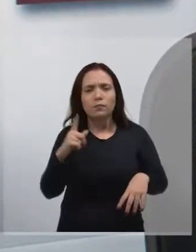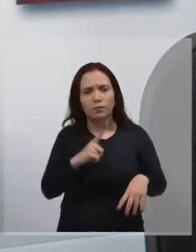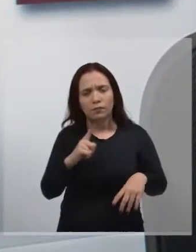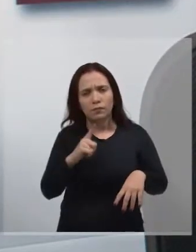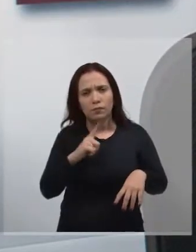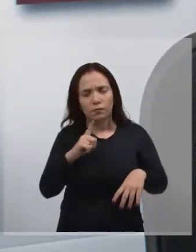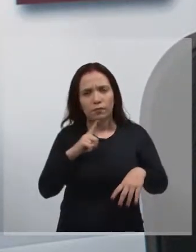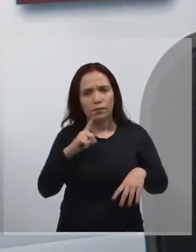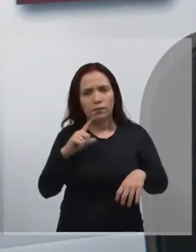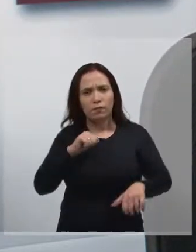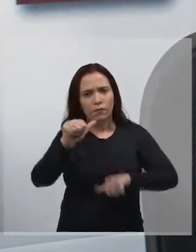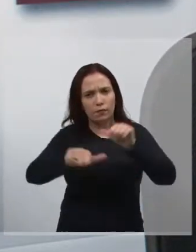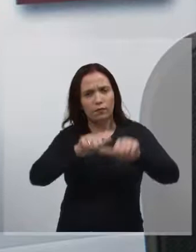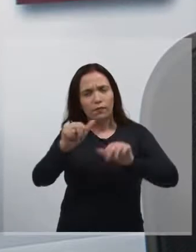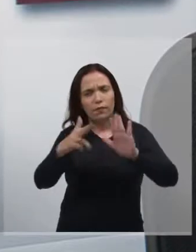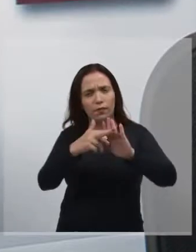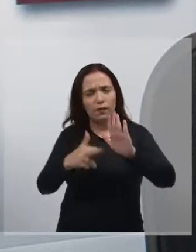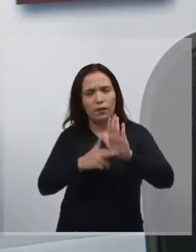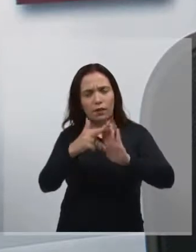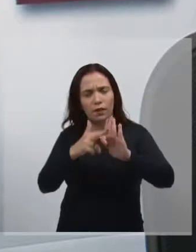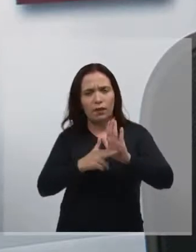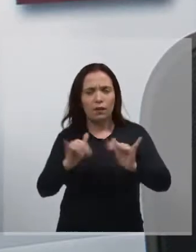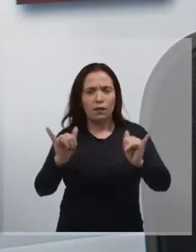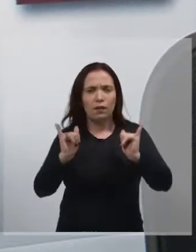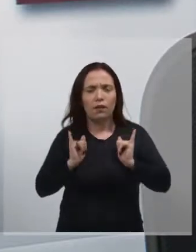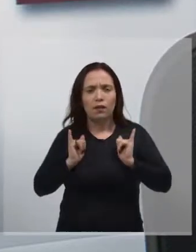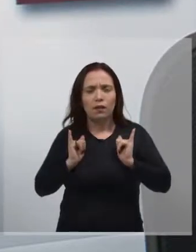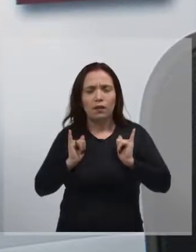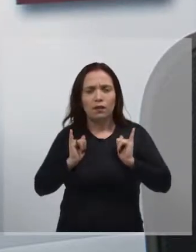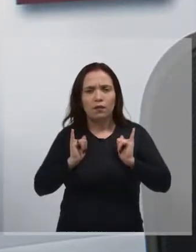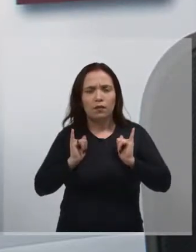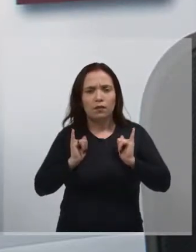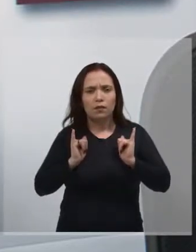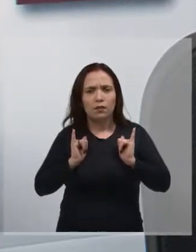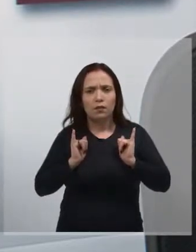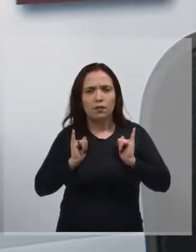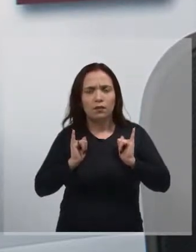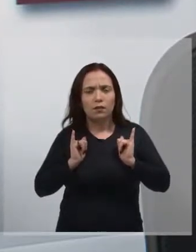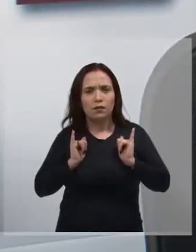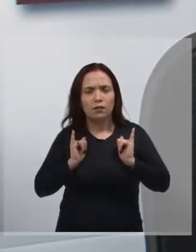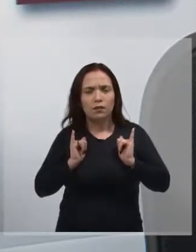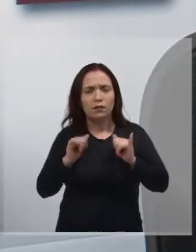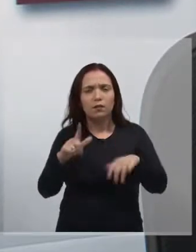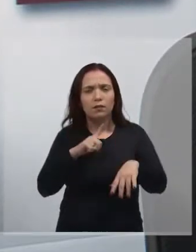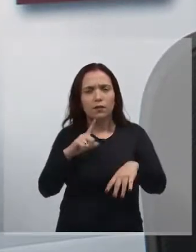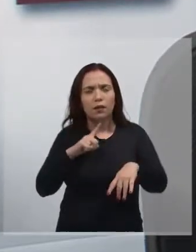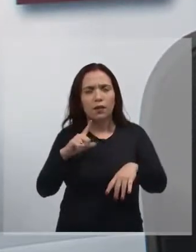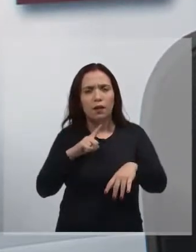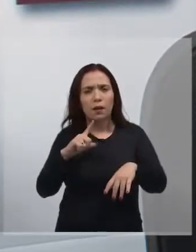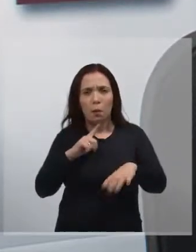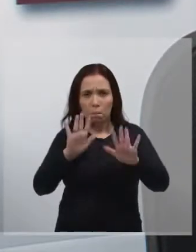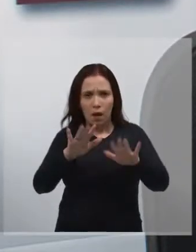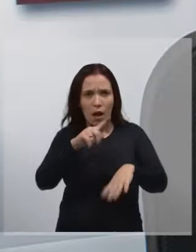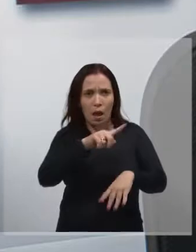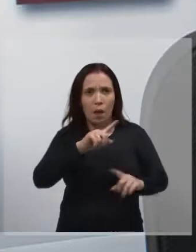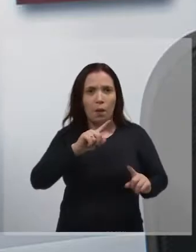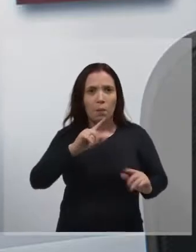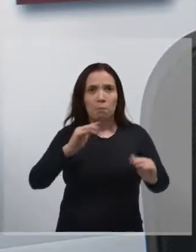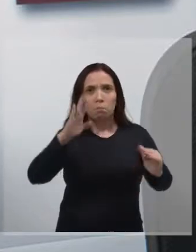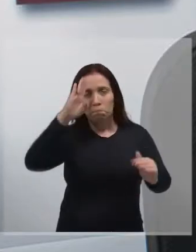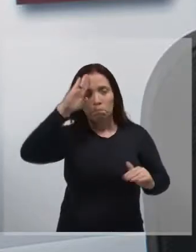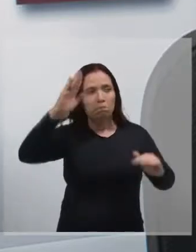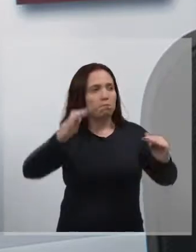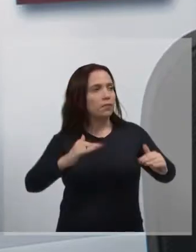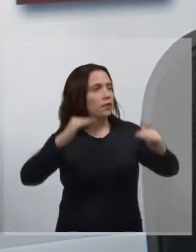energia na reforma da Previdência, como se ela fosse a mãe das grandes guerras, das grandes batalhas. Mas não é, né, Paulo?